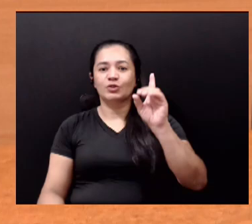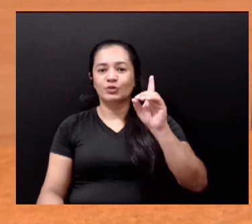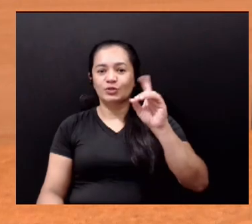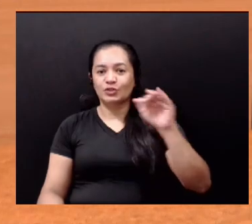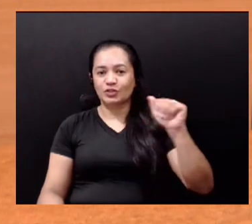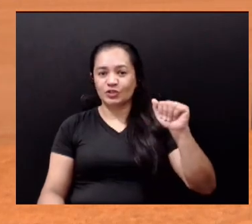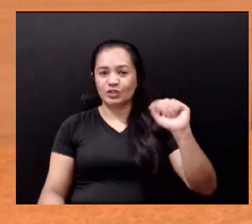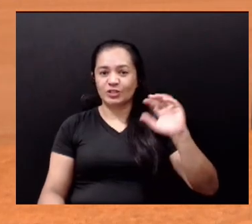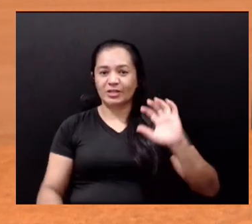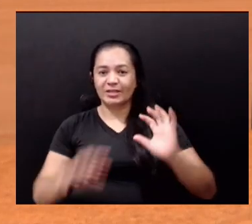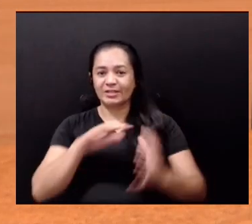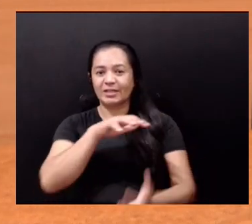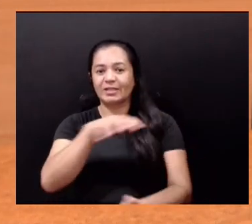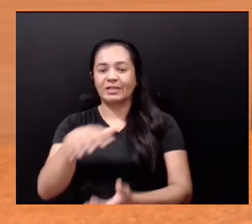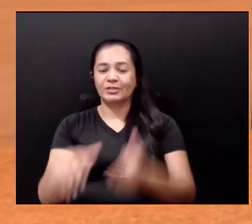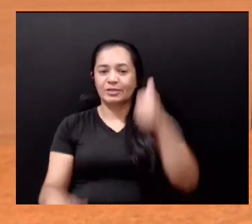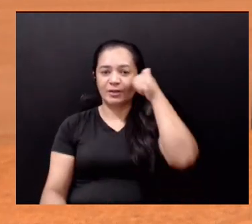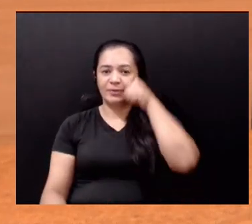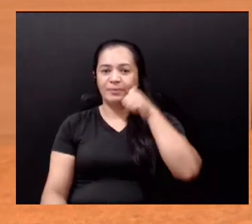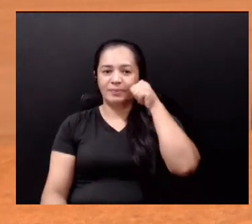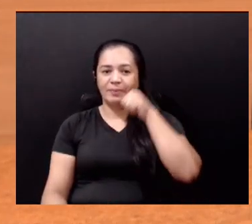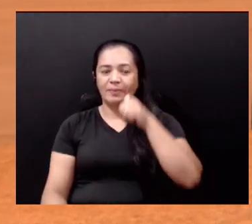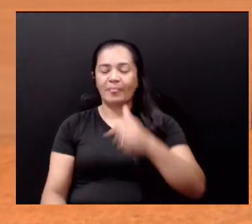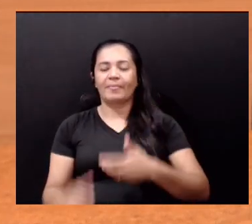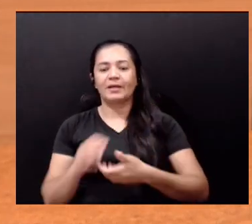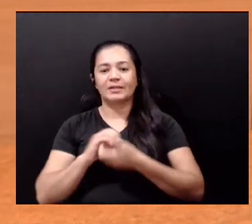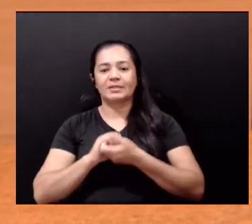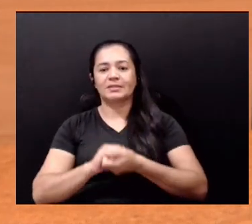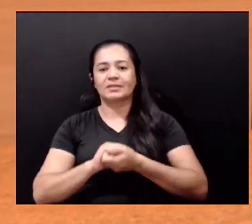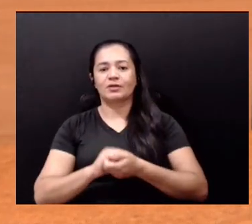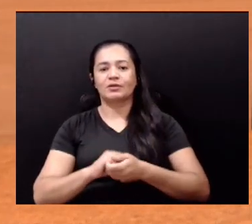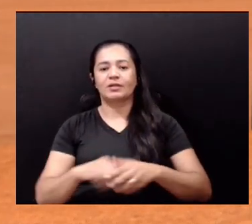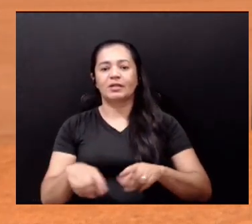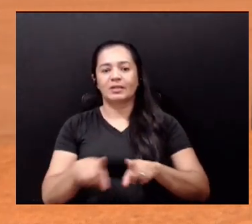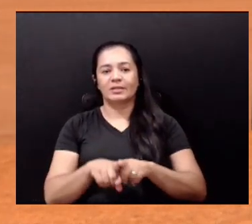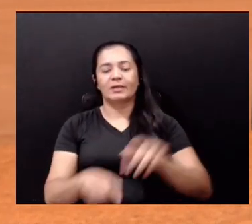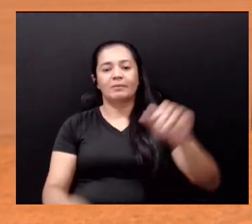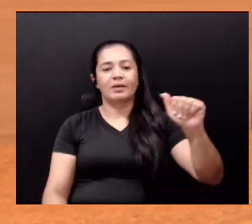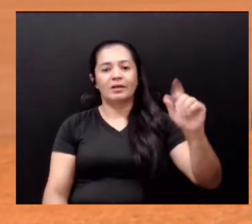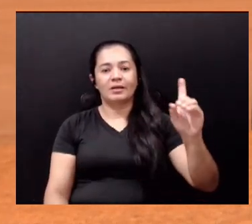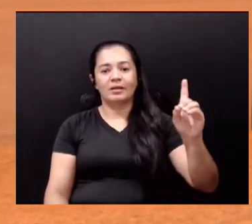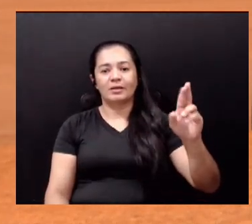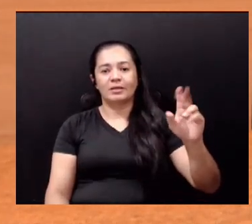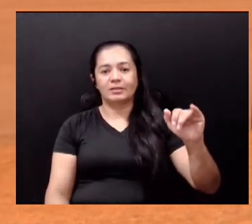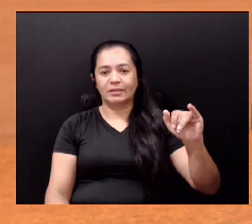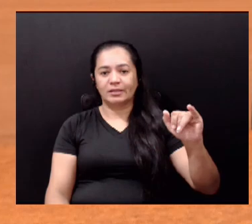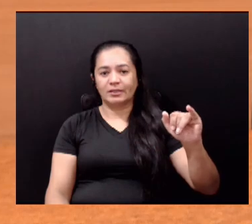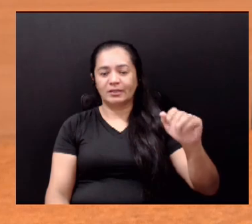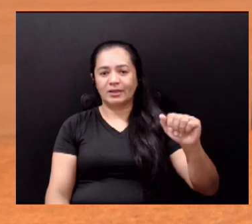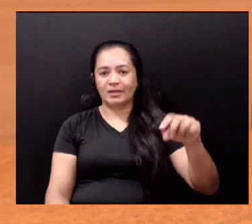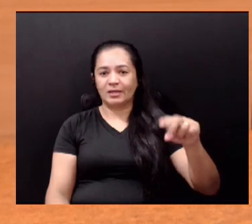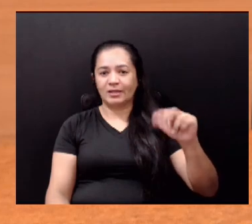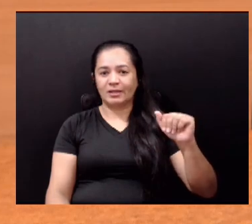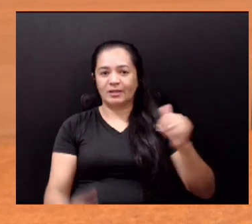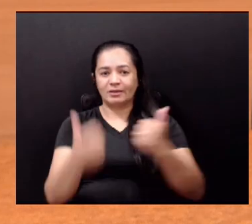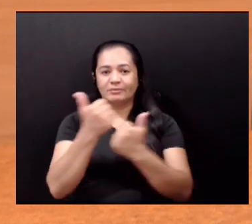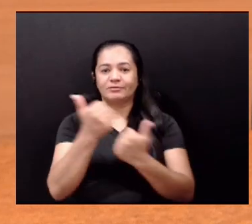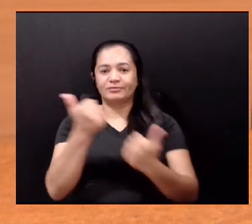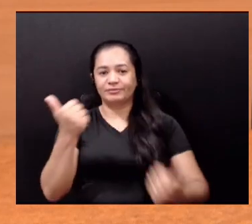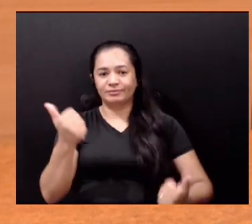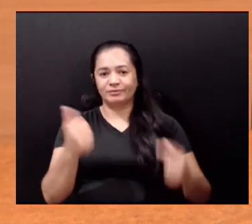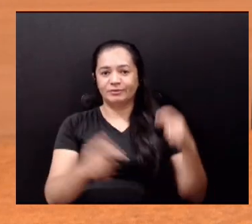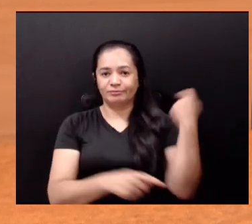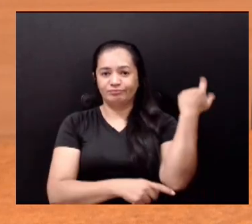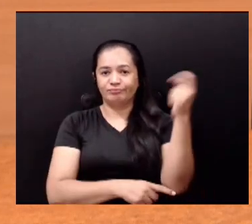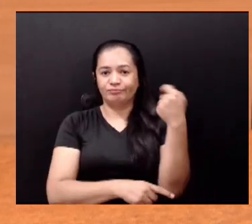Mulheres. Quero saudar a presença também da Adriana Oliveira, que é vice-presidente da Associação Comunitária Ação e Inclusão do bairro Costa